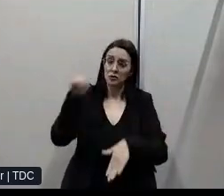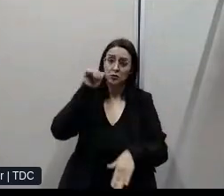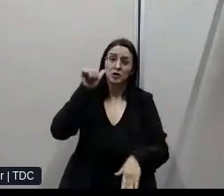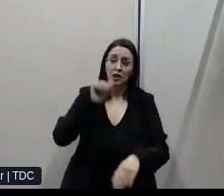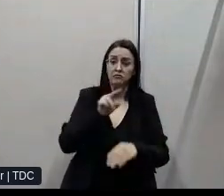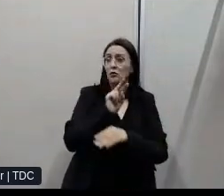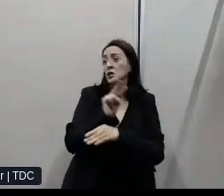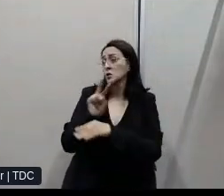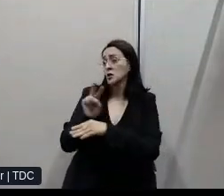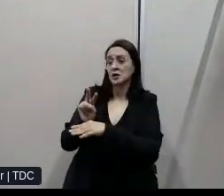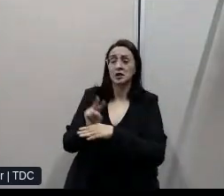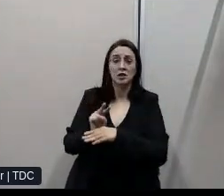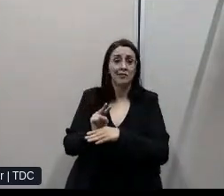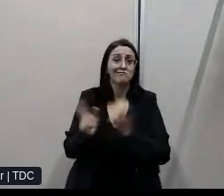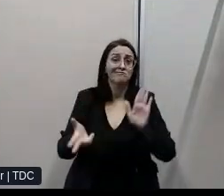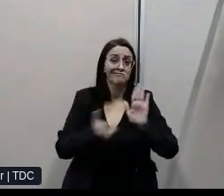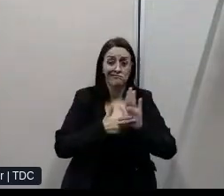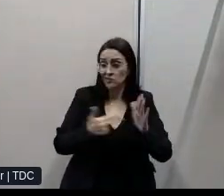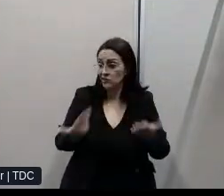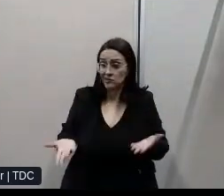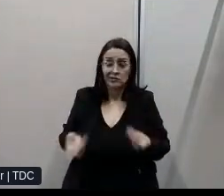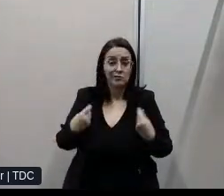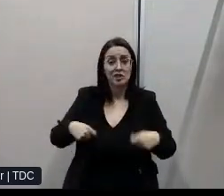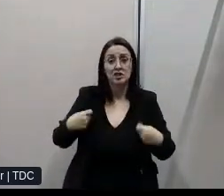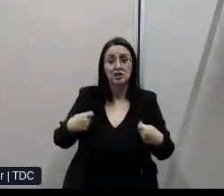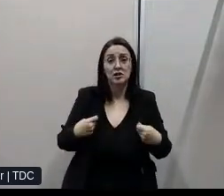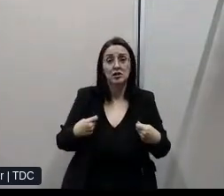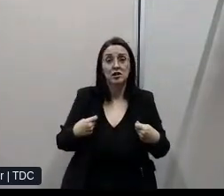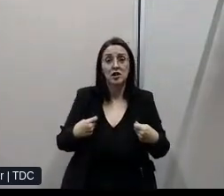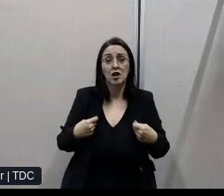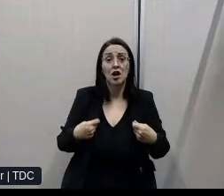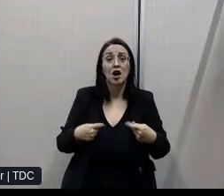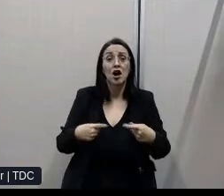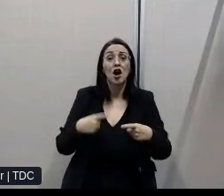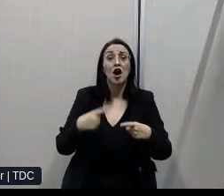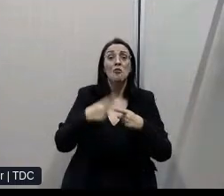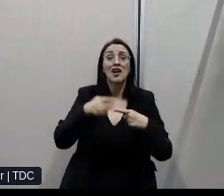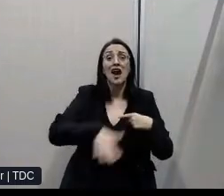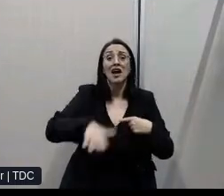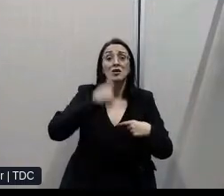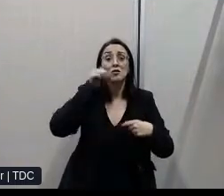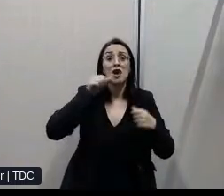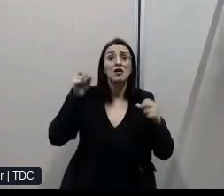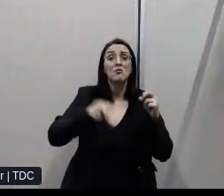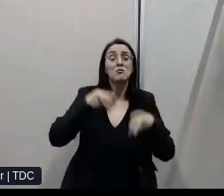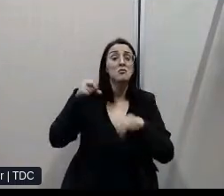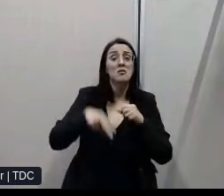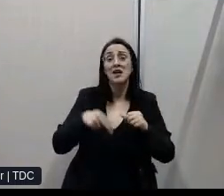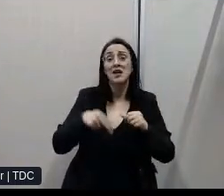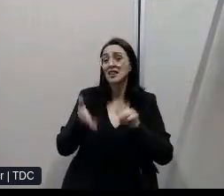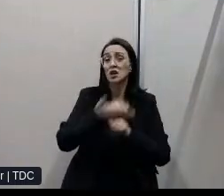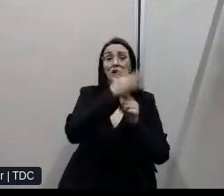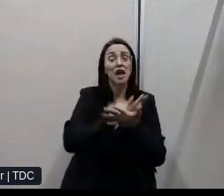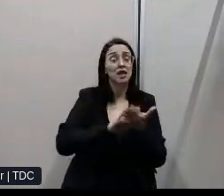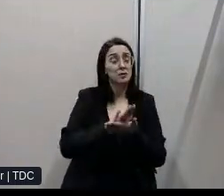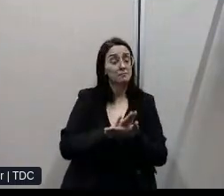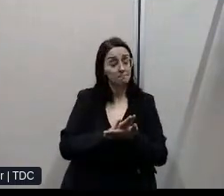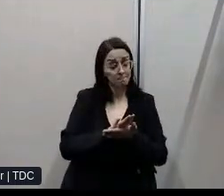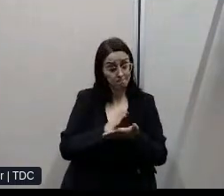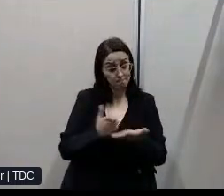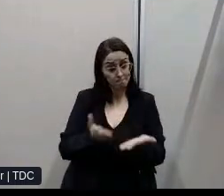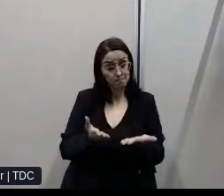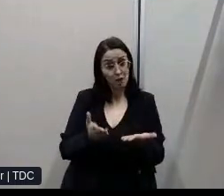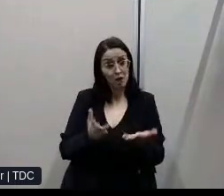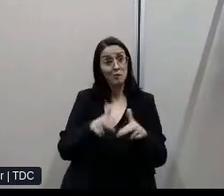mulheres também têm que assumir, por que essas mulheres não estão dentro da nossa área? Então, é por isso que eu acho que é tão importante a gente